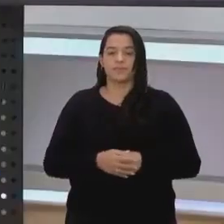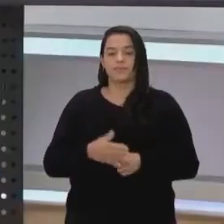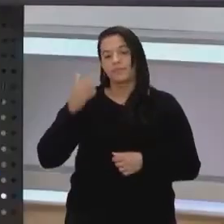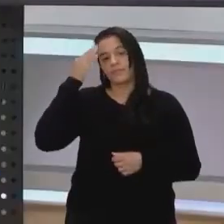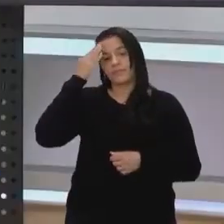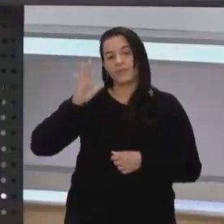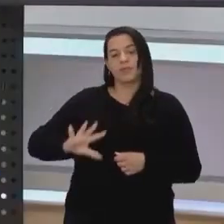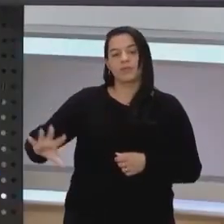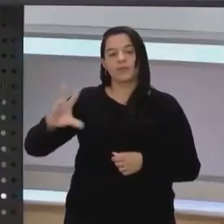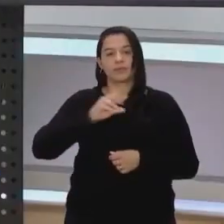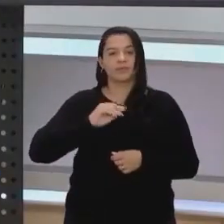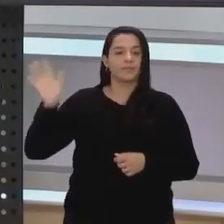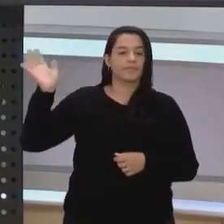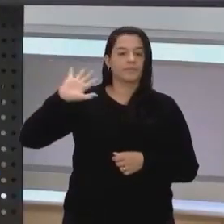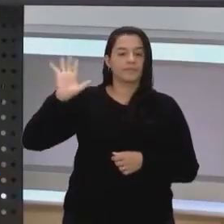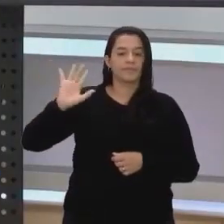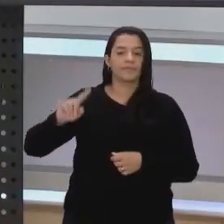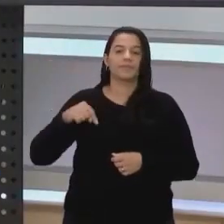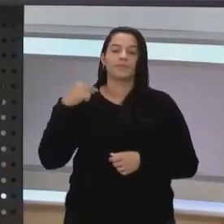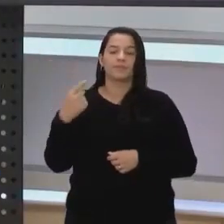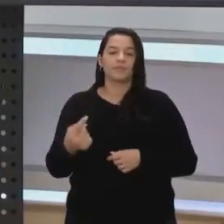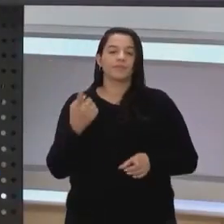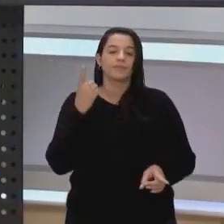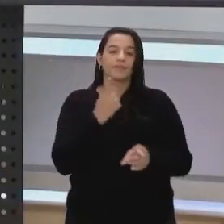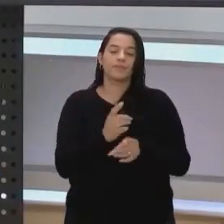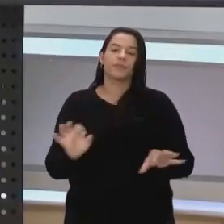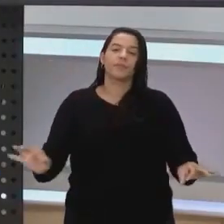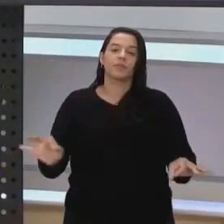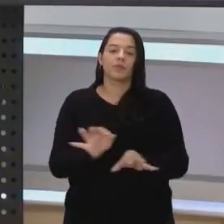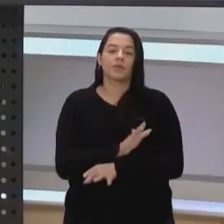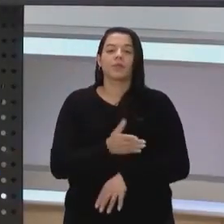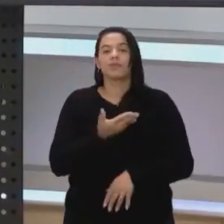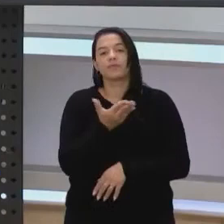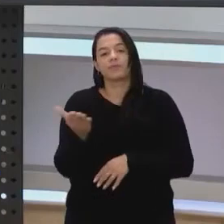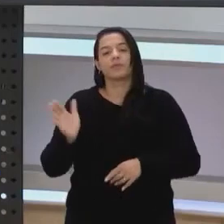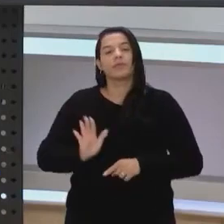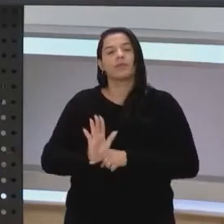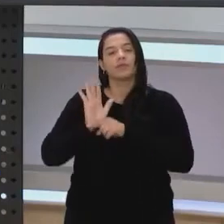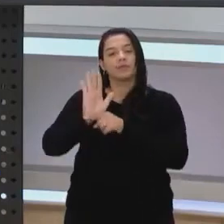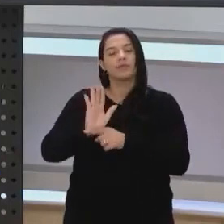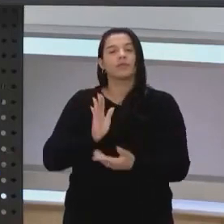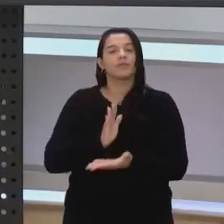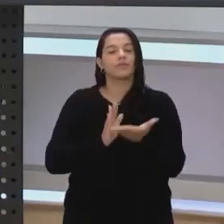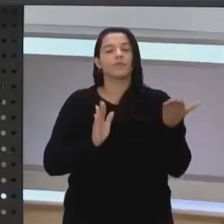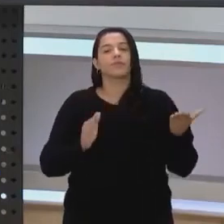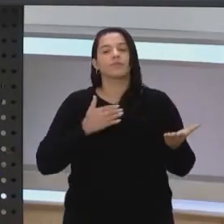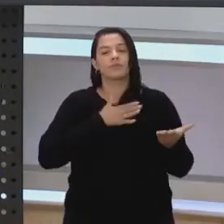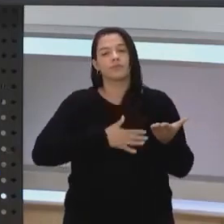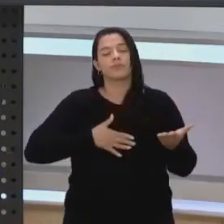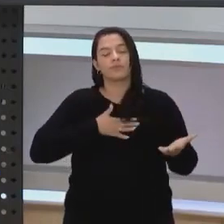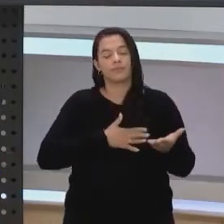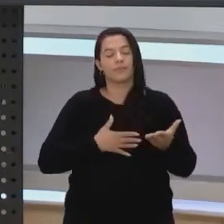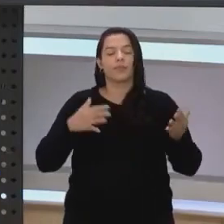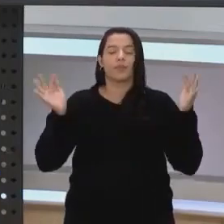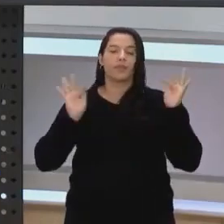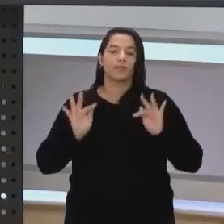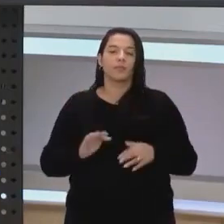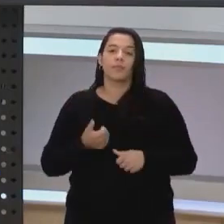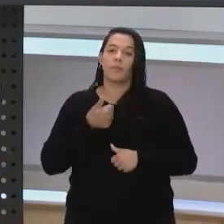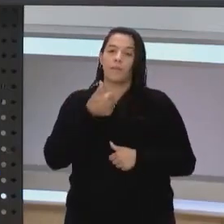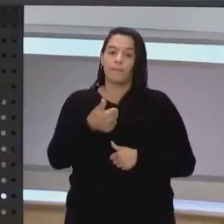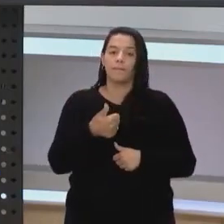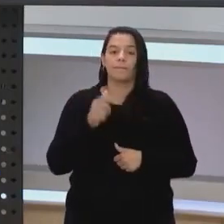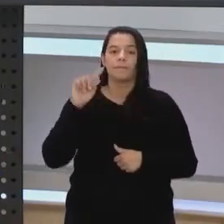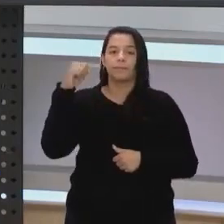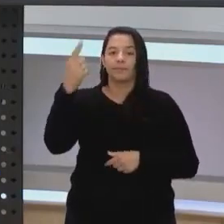aí, estudantes. Então, dessa forma a gente conclui a nossa aula de hoje. Espero ter contribuído para o entendimento de vocês.